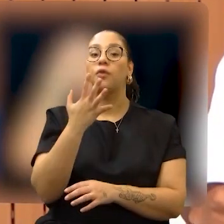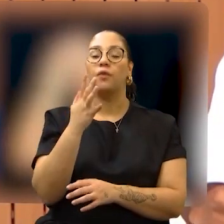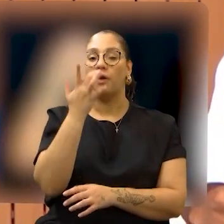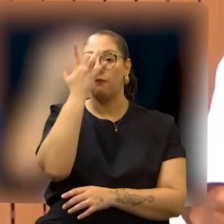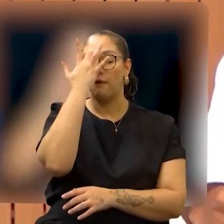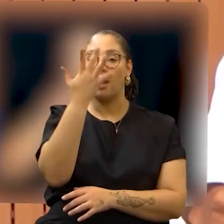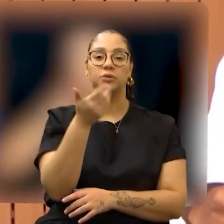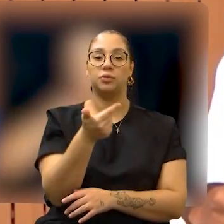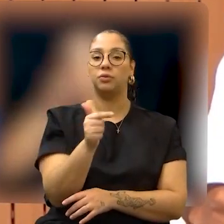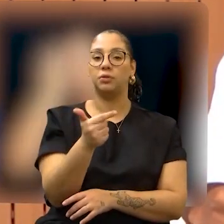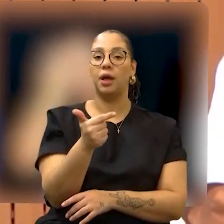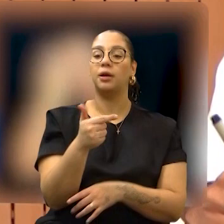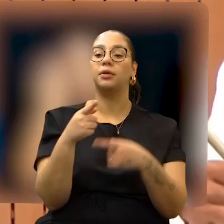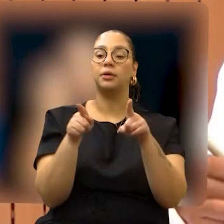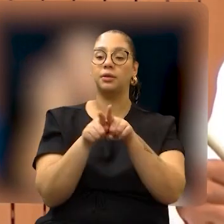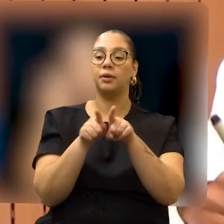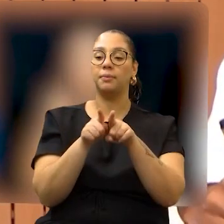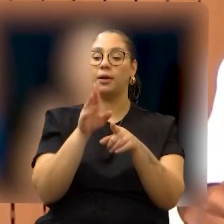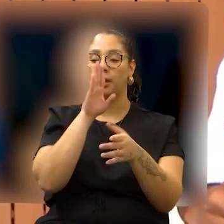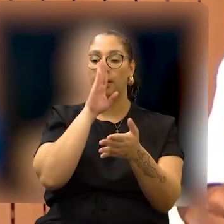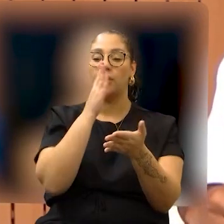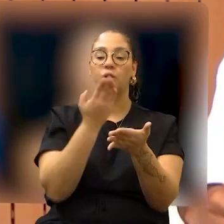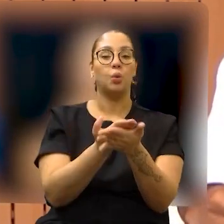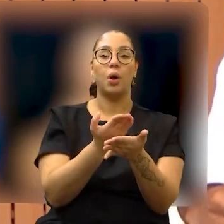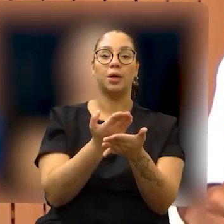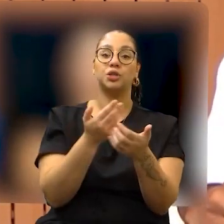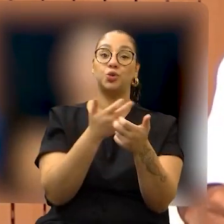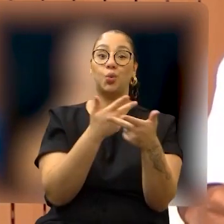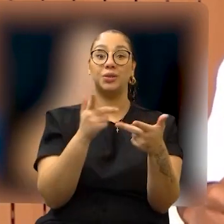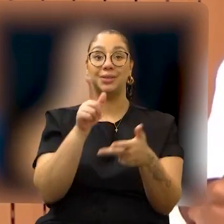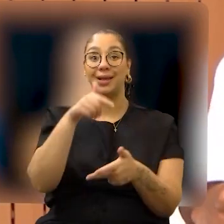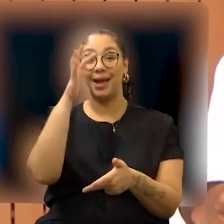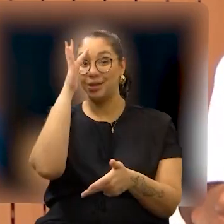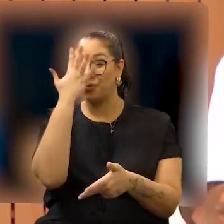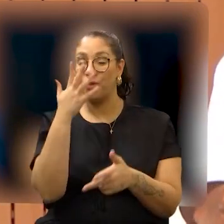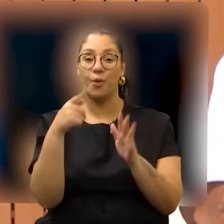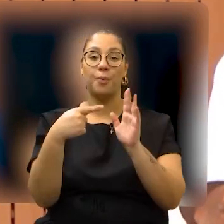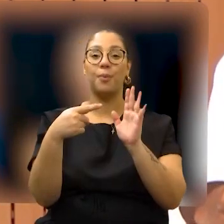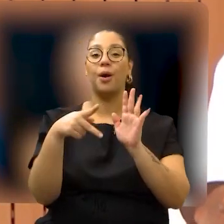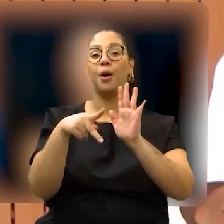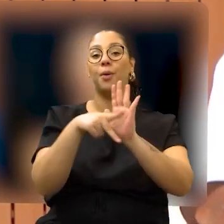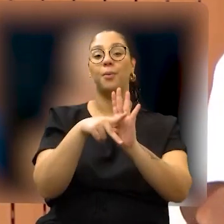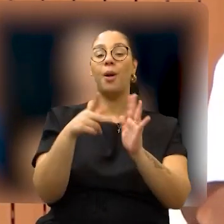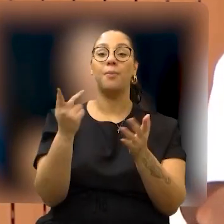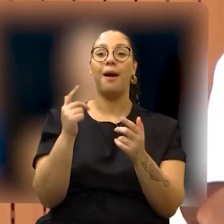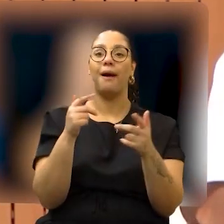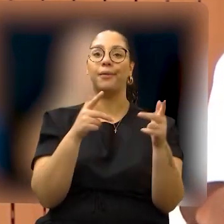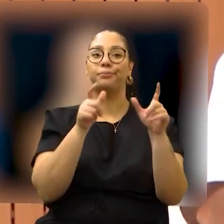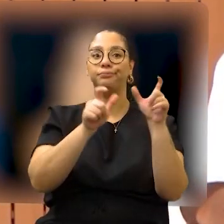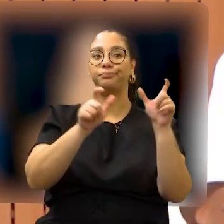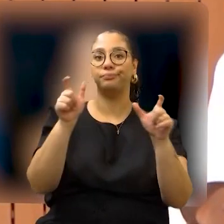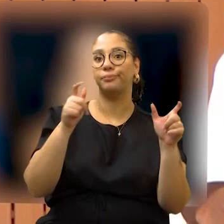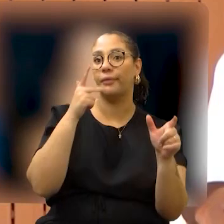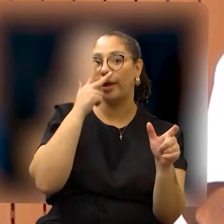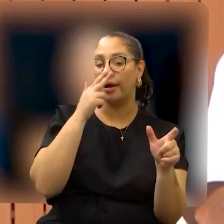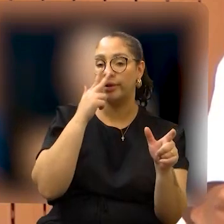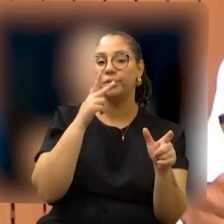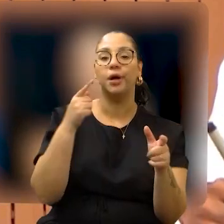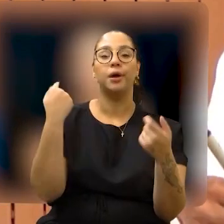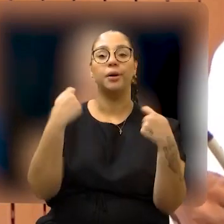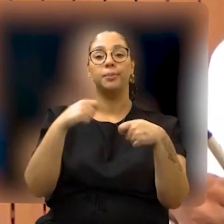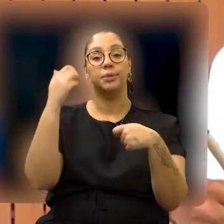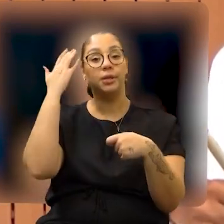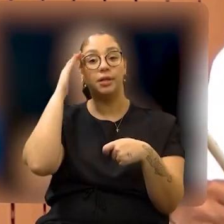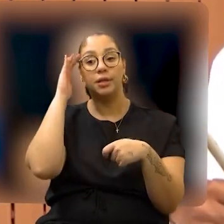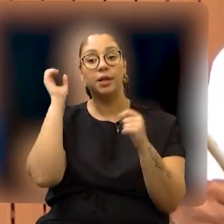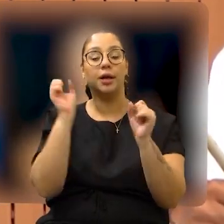saída tão fácil e também a gente não acredita, né, em saídas aí pautadas no senso comum. A gente precisa entender, de